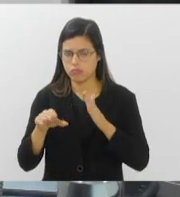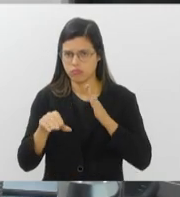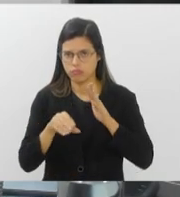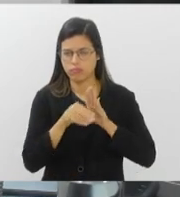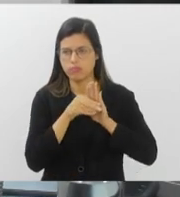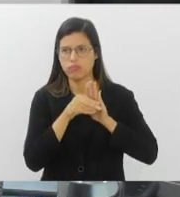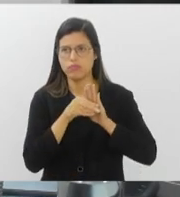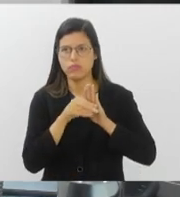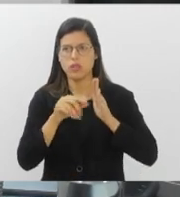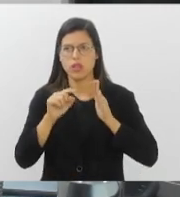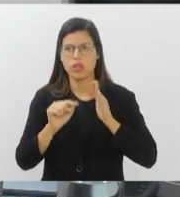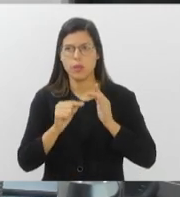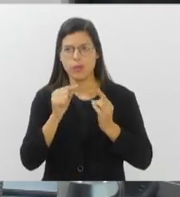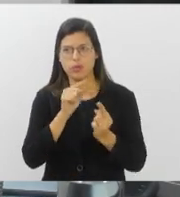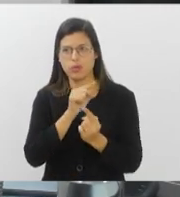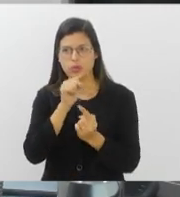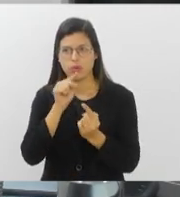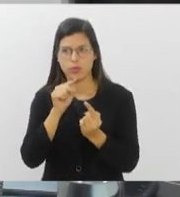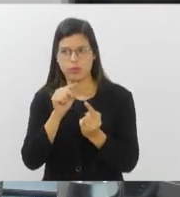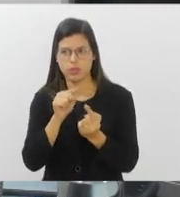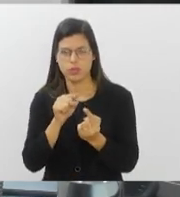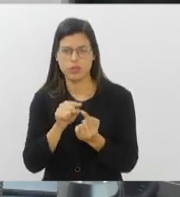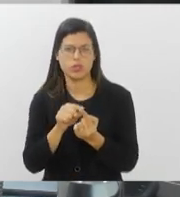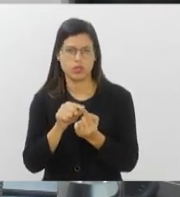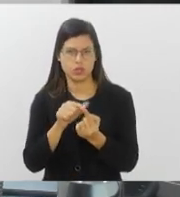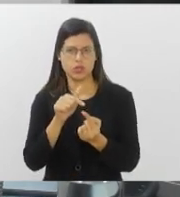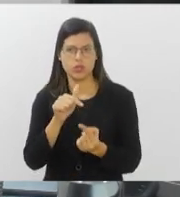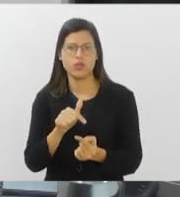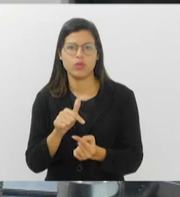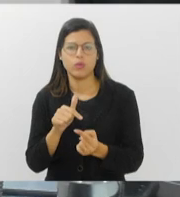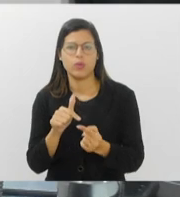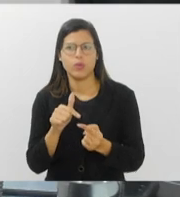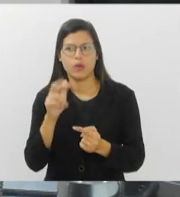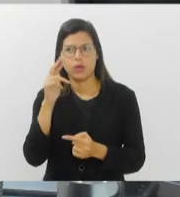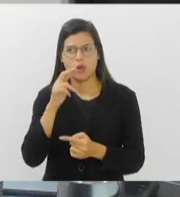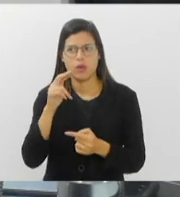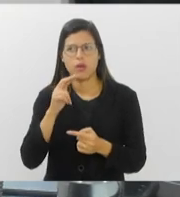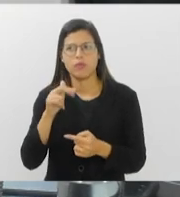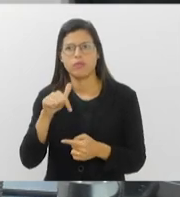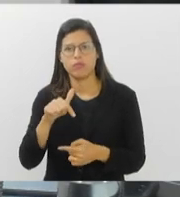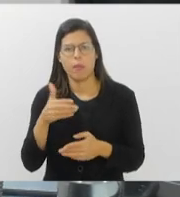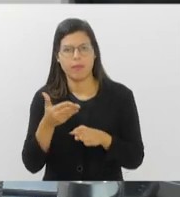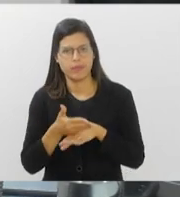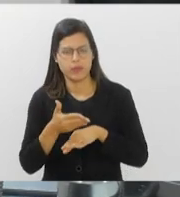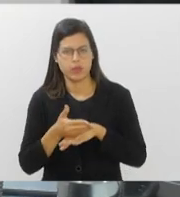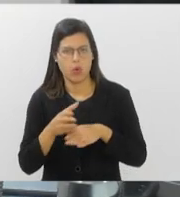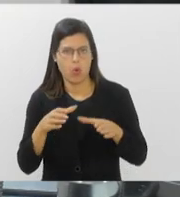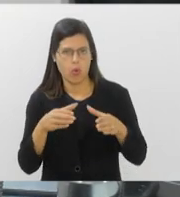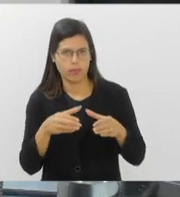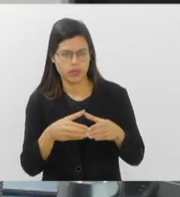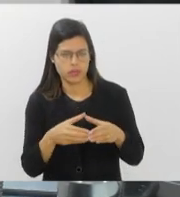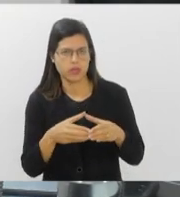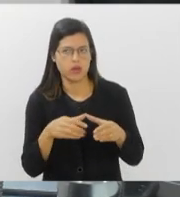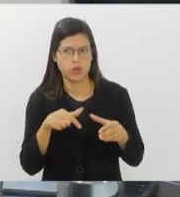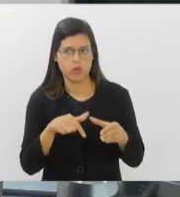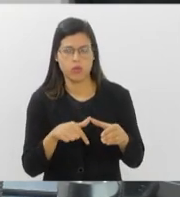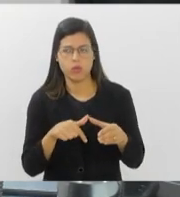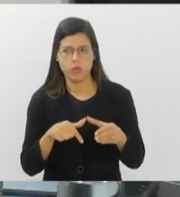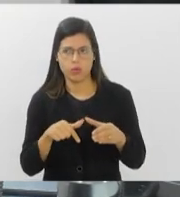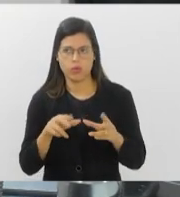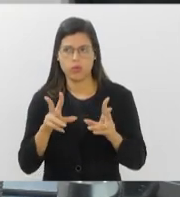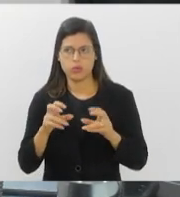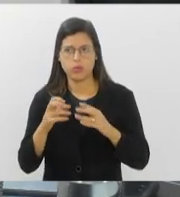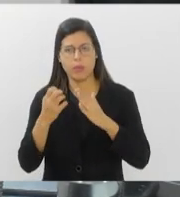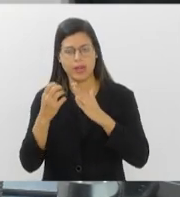foi verificado quando, já deputado, participei da comissão presidida pelo deputado Max, foi no sentido mais abrangente a questão da